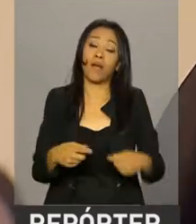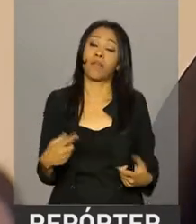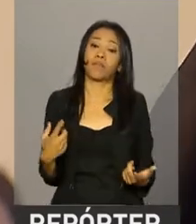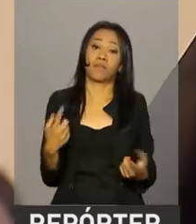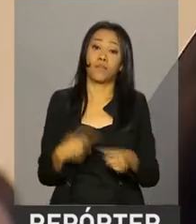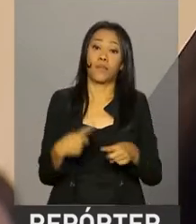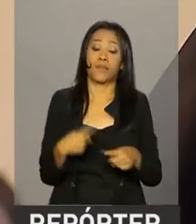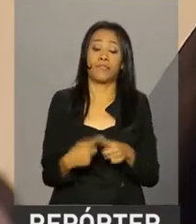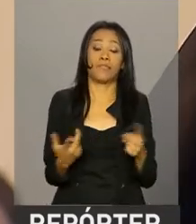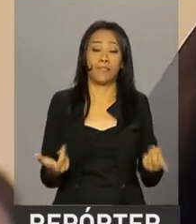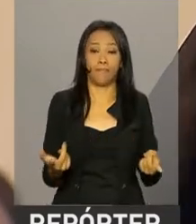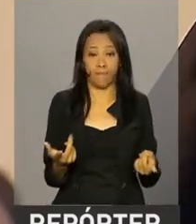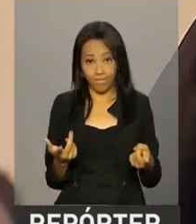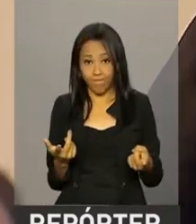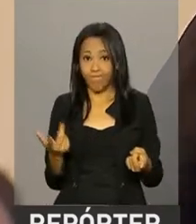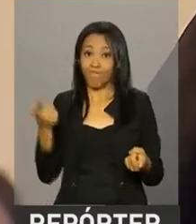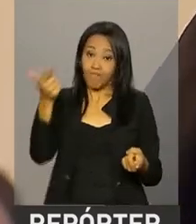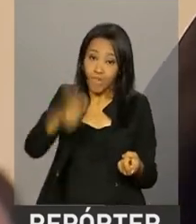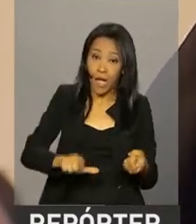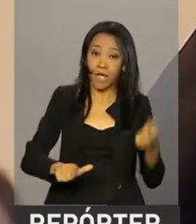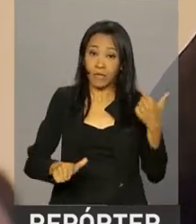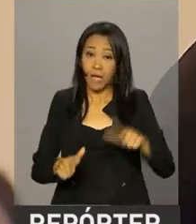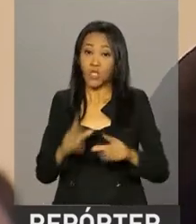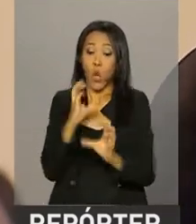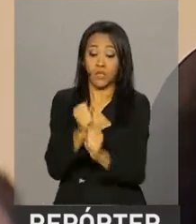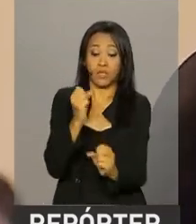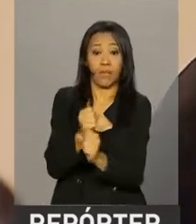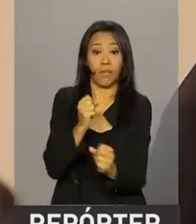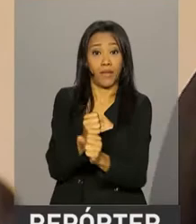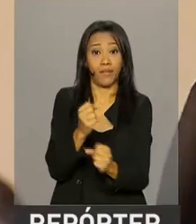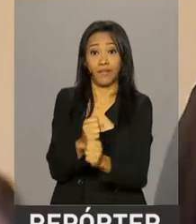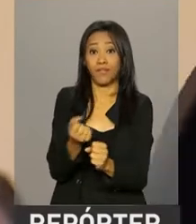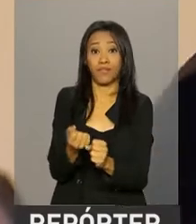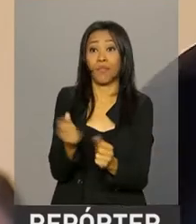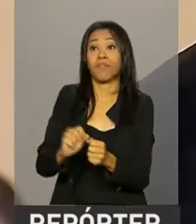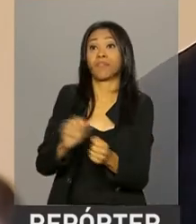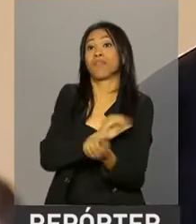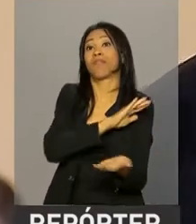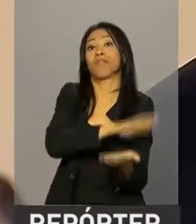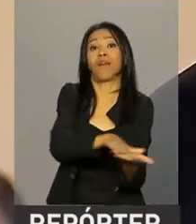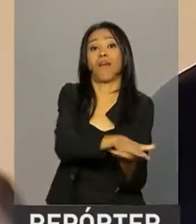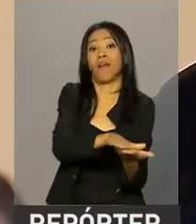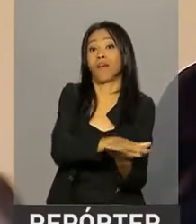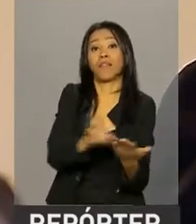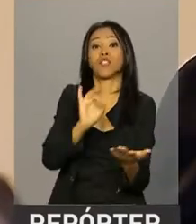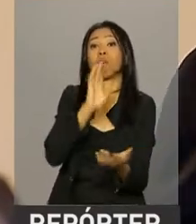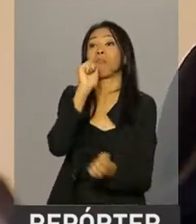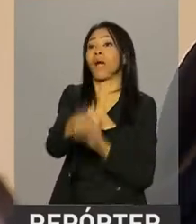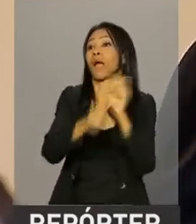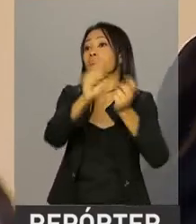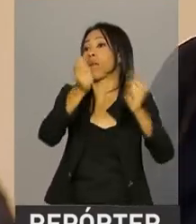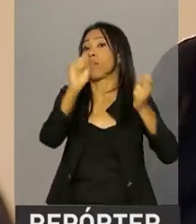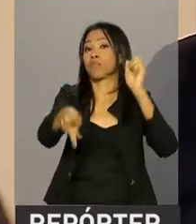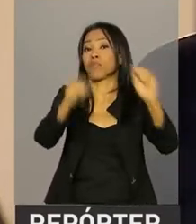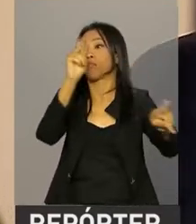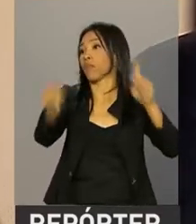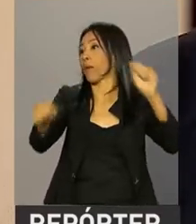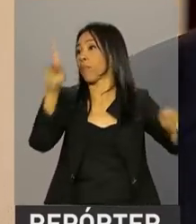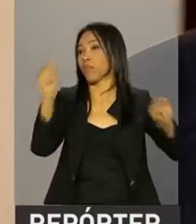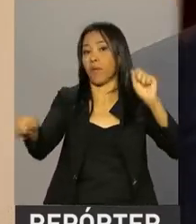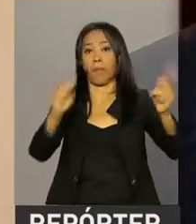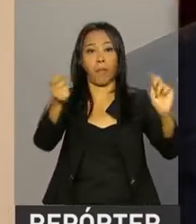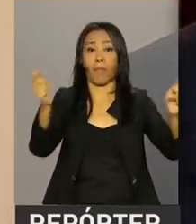um espaço cada vez maior do orçamento não tem mais espaço pra nada então a isso é insustentável